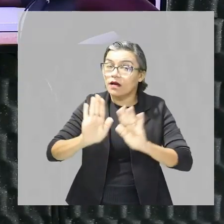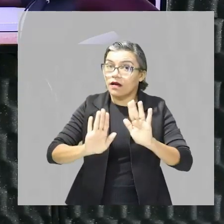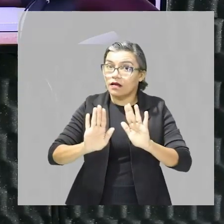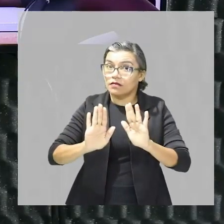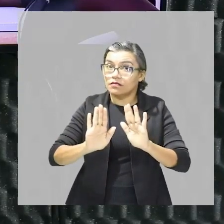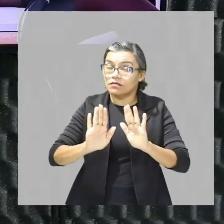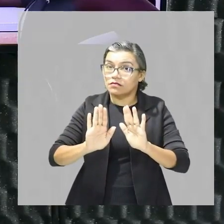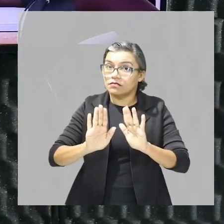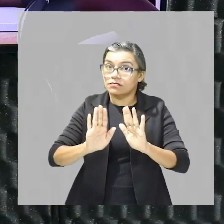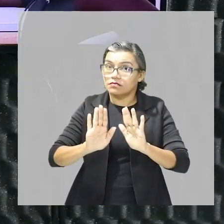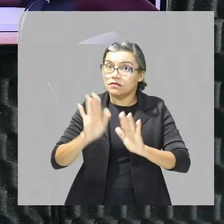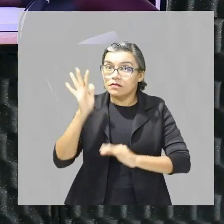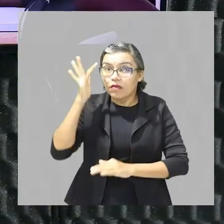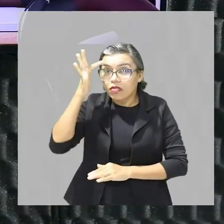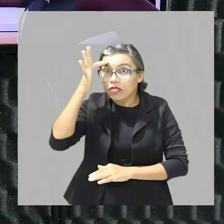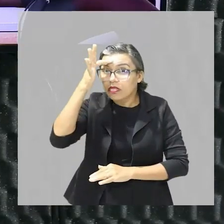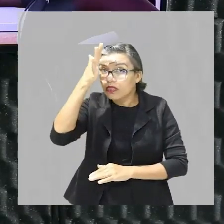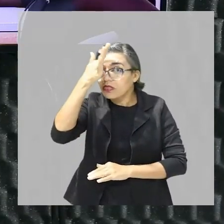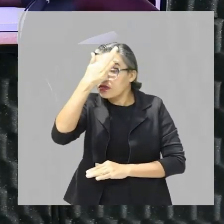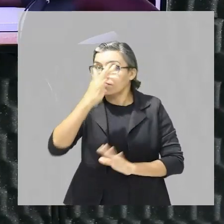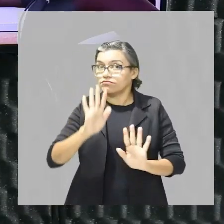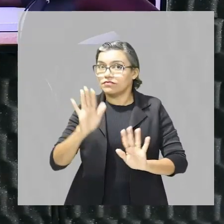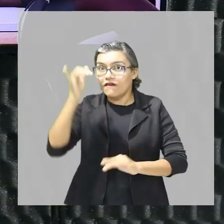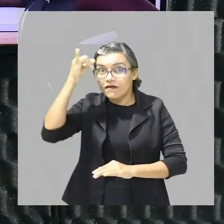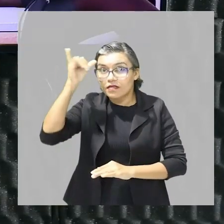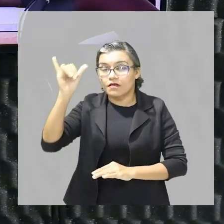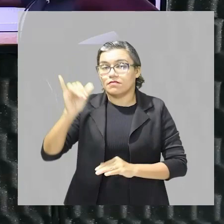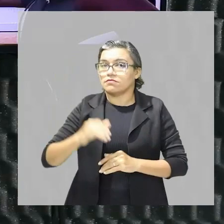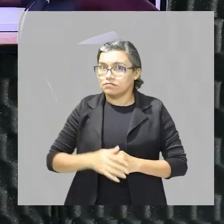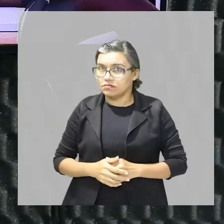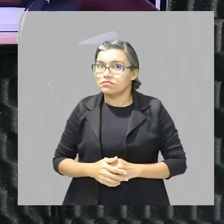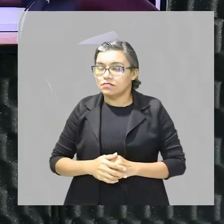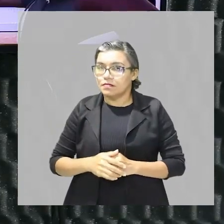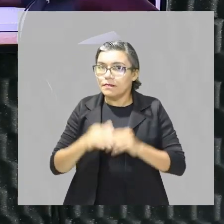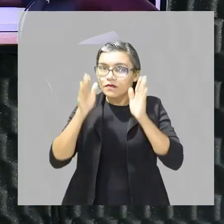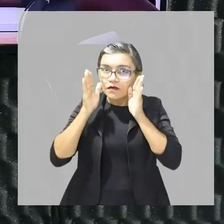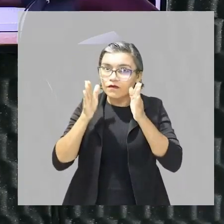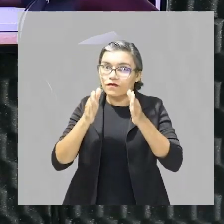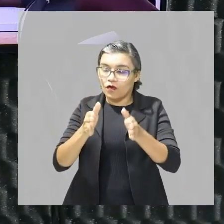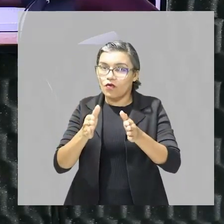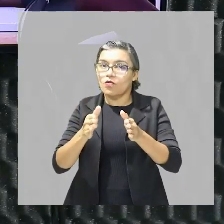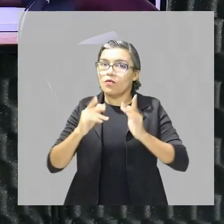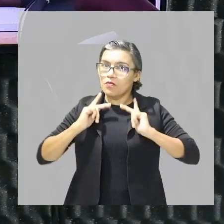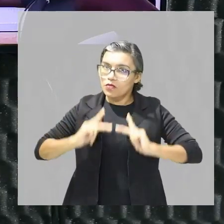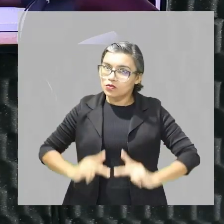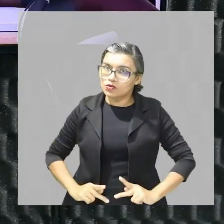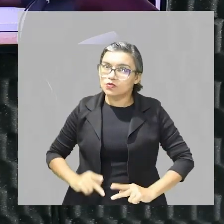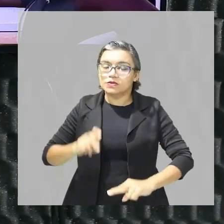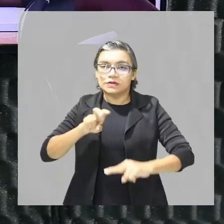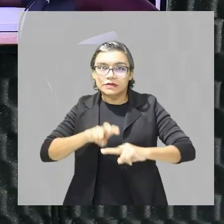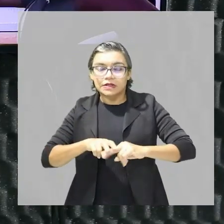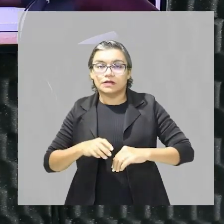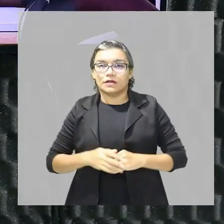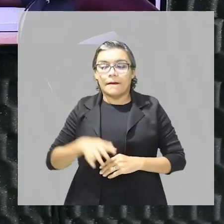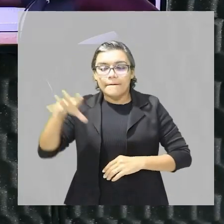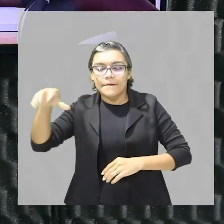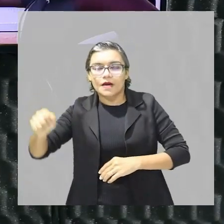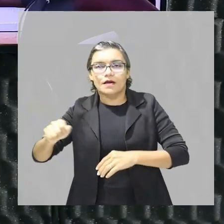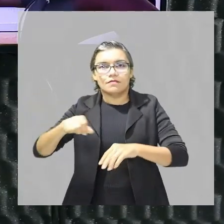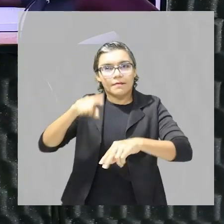você evitar a dispersão é fundamental dentro deste processo então pegue toda seu material Veja tudo aquilo que é